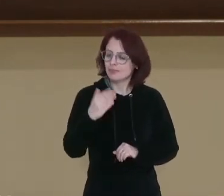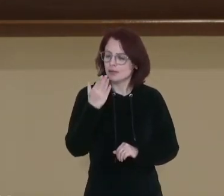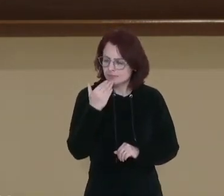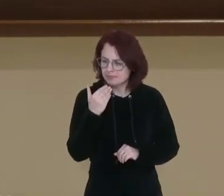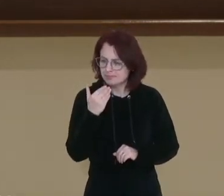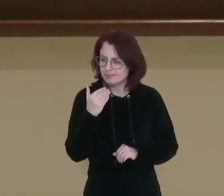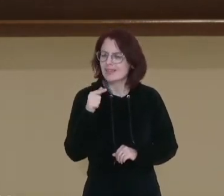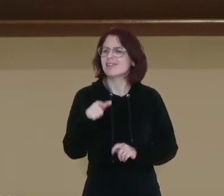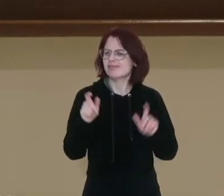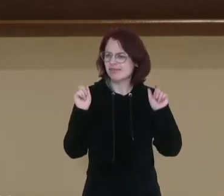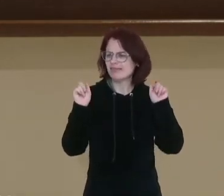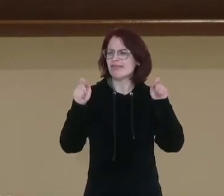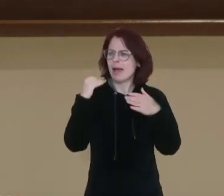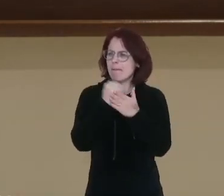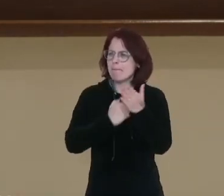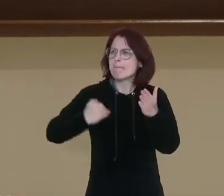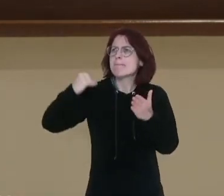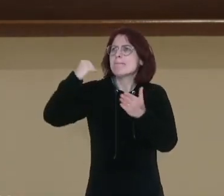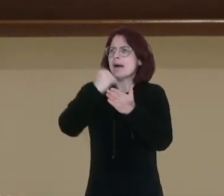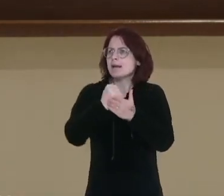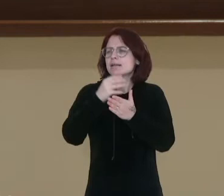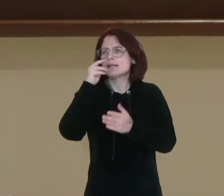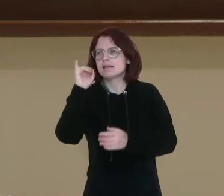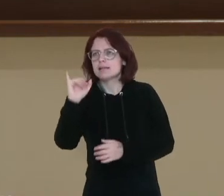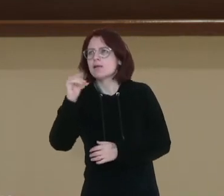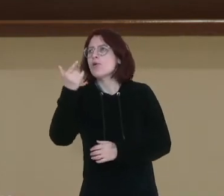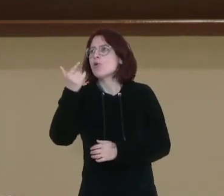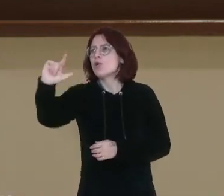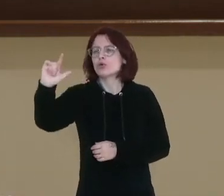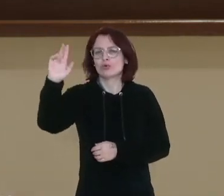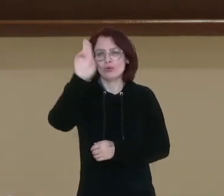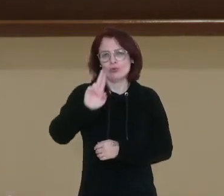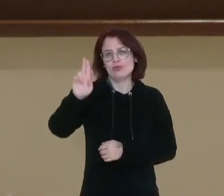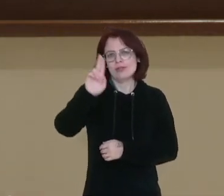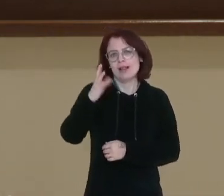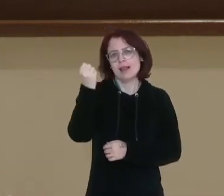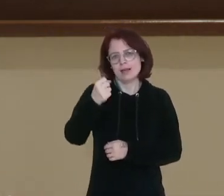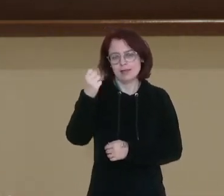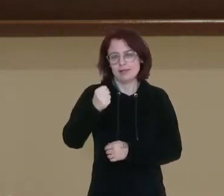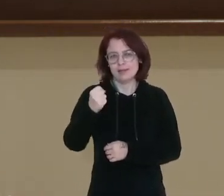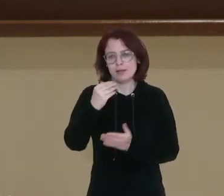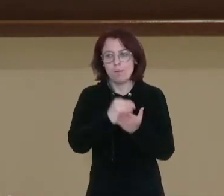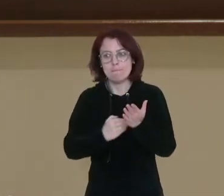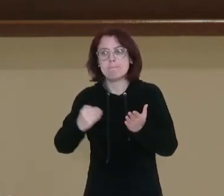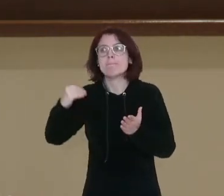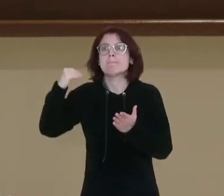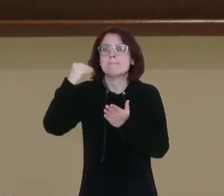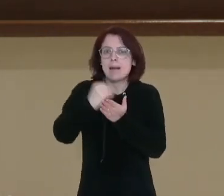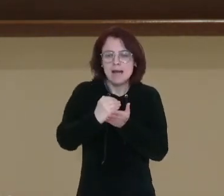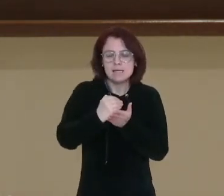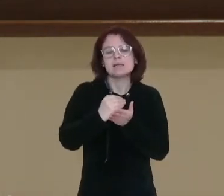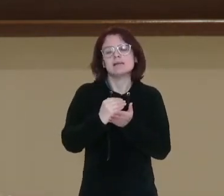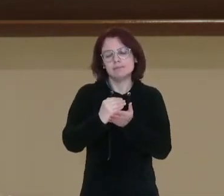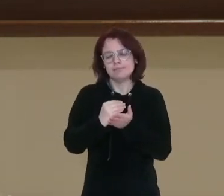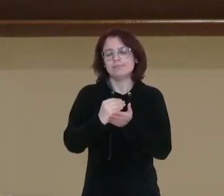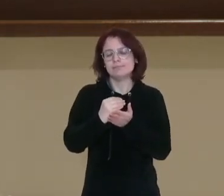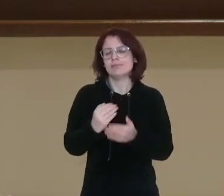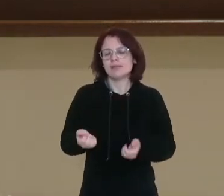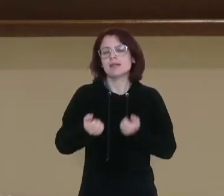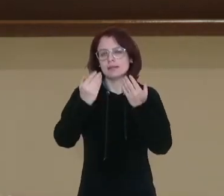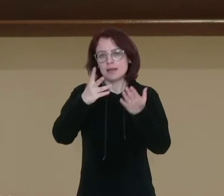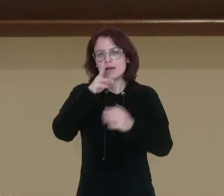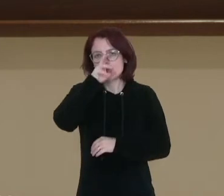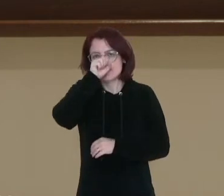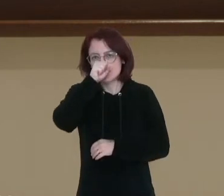se tivesse sido feito com leite condensado, alguma coisa assim. Então esse mais gostoso é um intensificador do